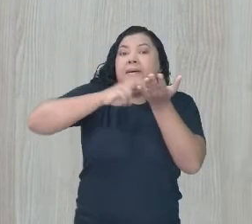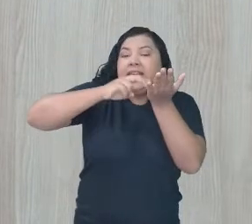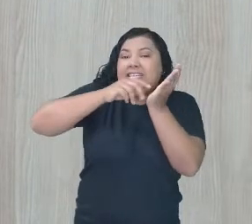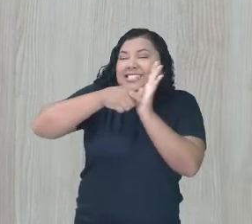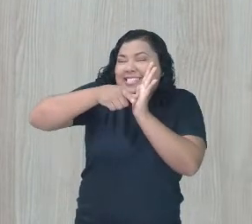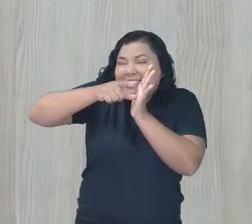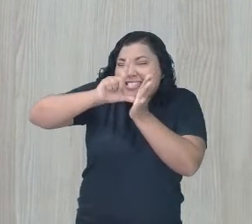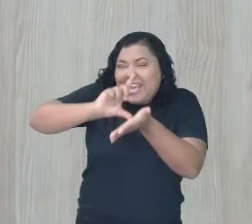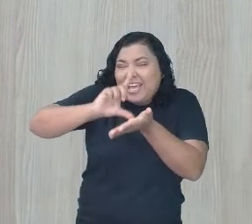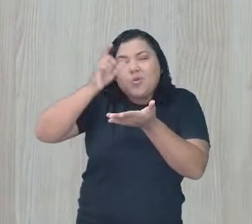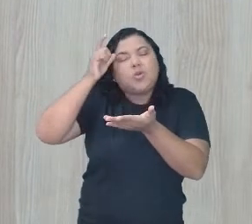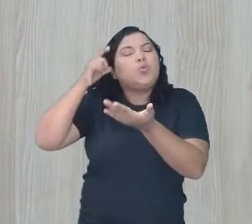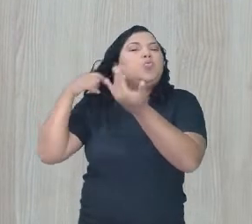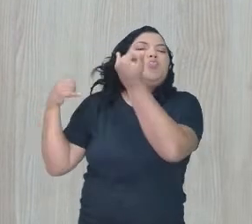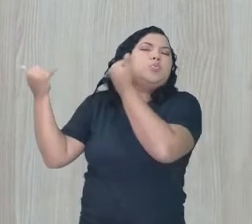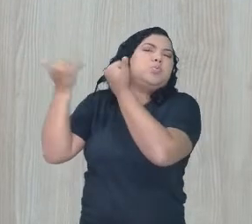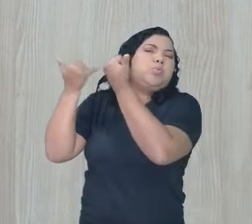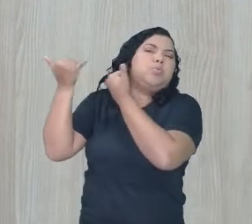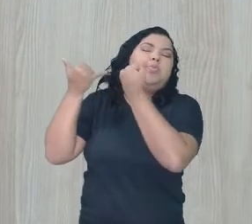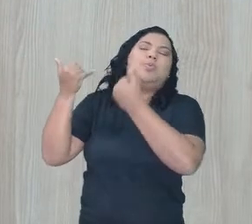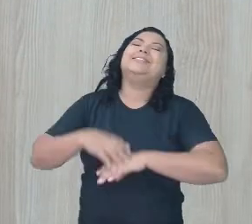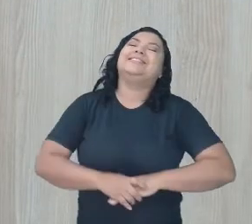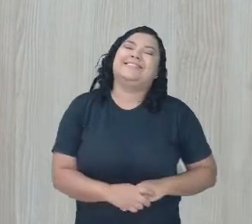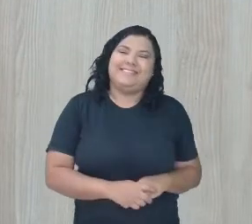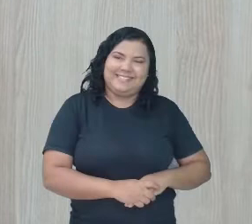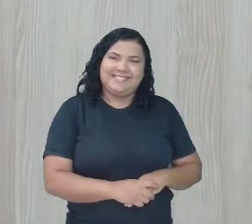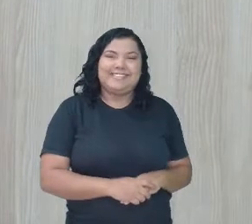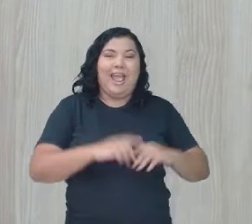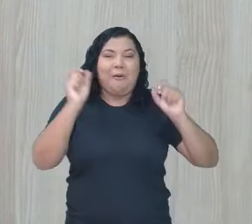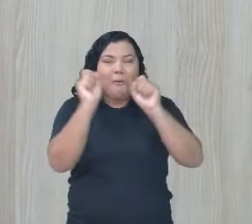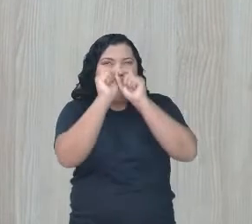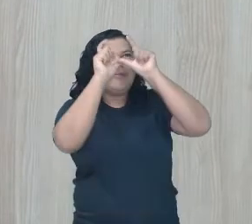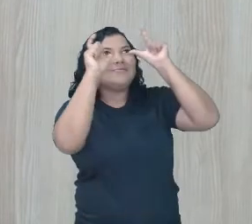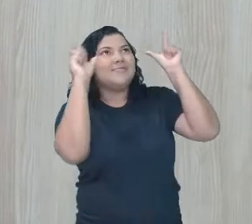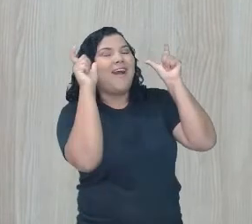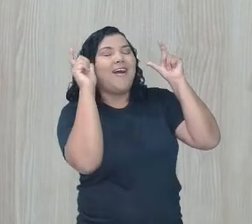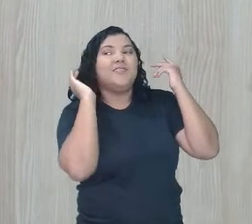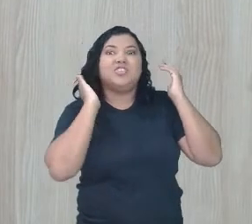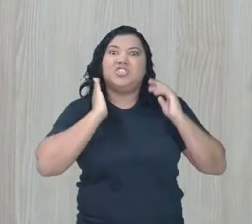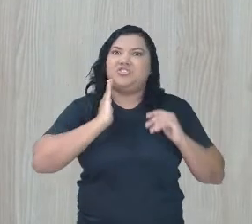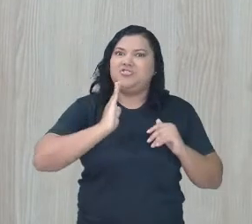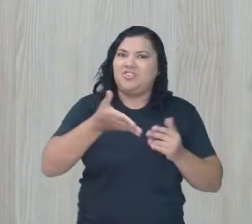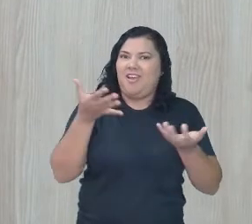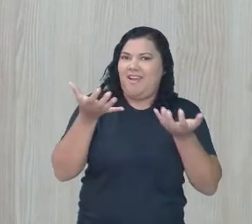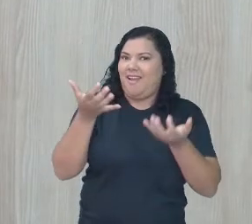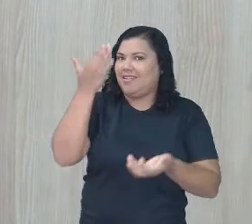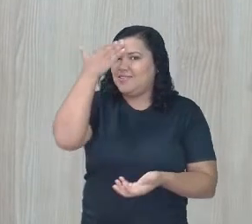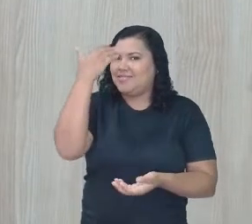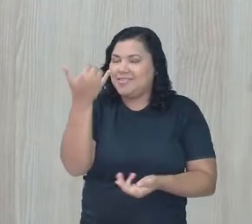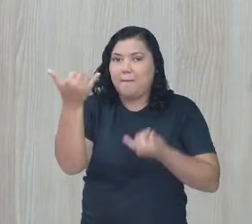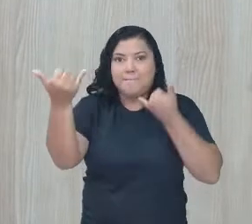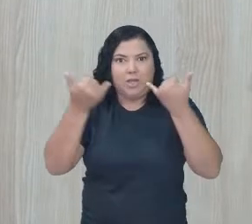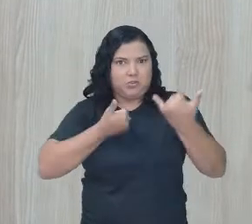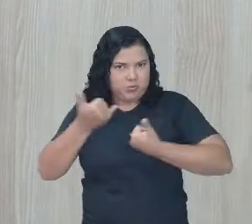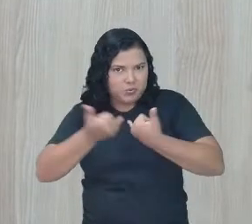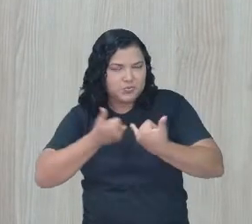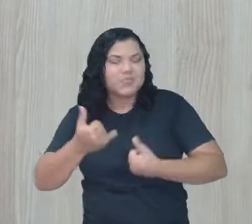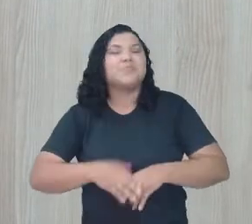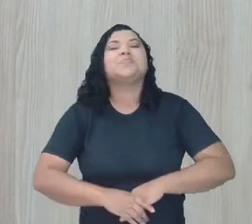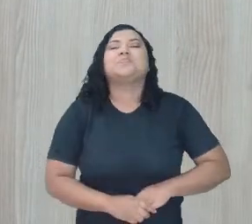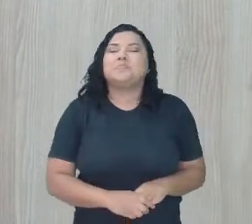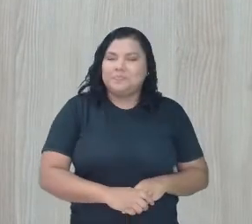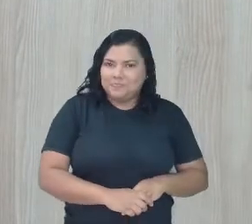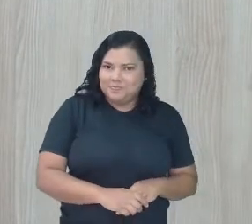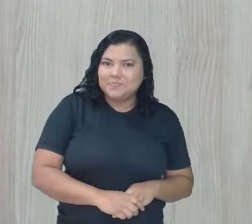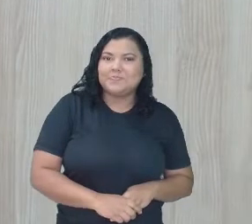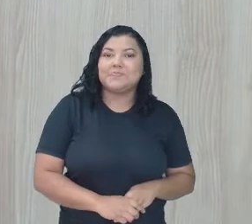bem cedinho as notícias, já acorda ligado no rádio. Então, assim, o jornal, a notícia, né,